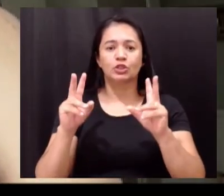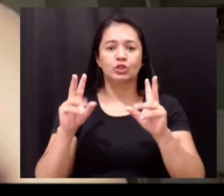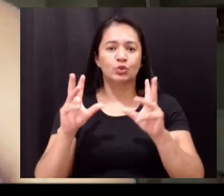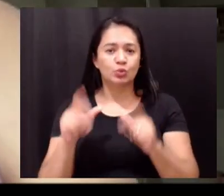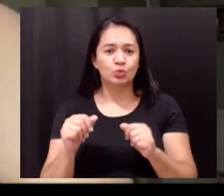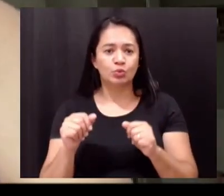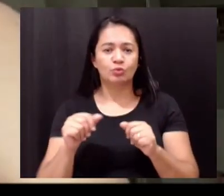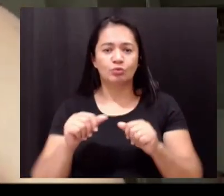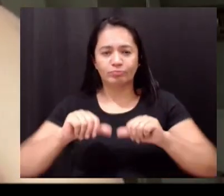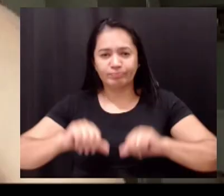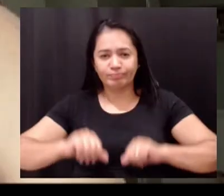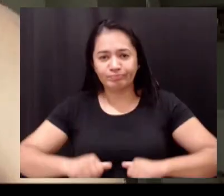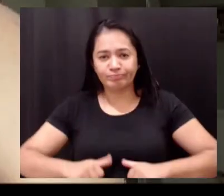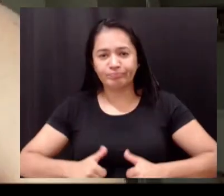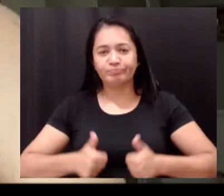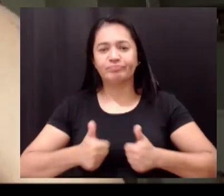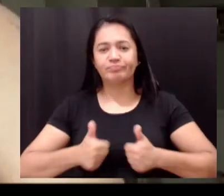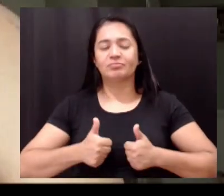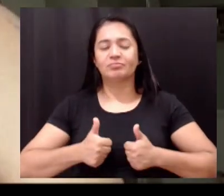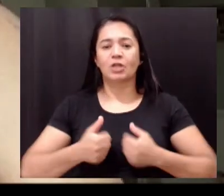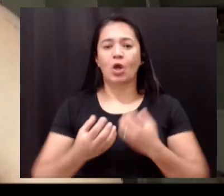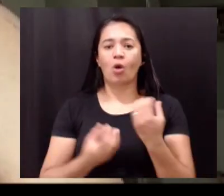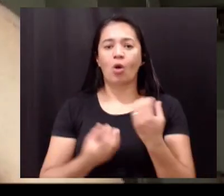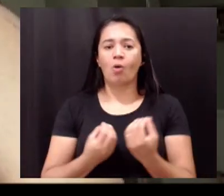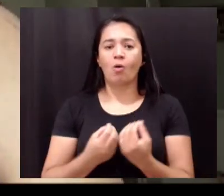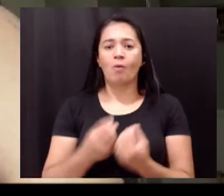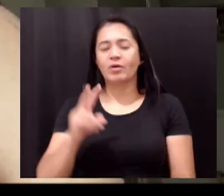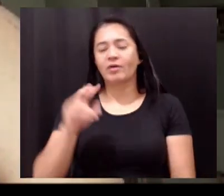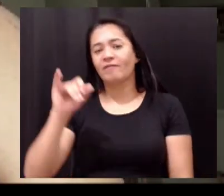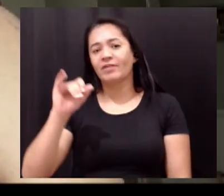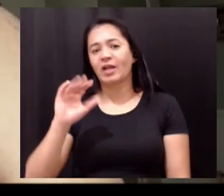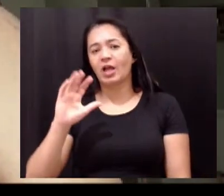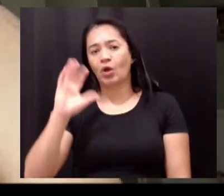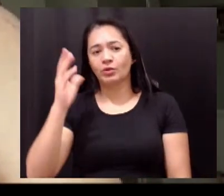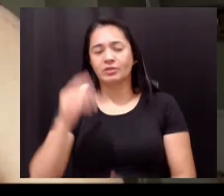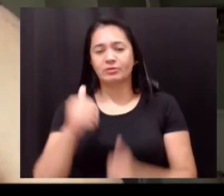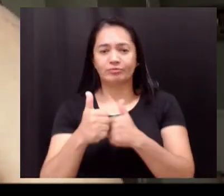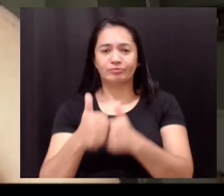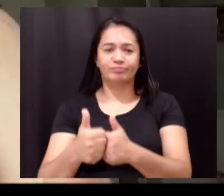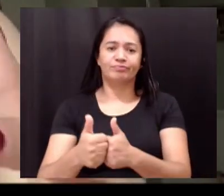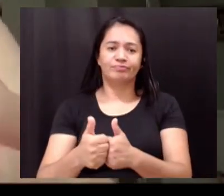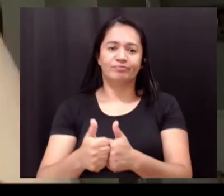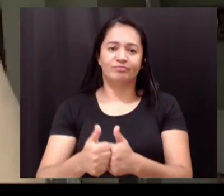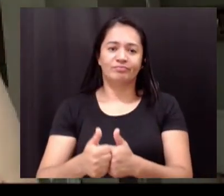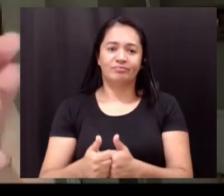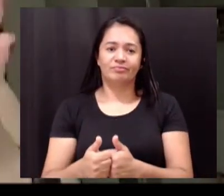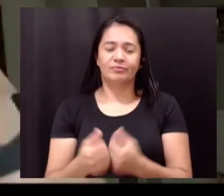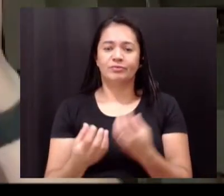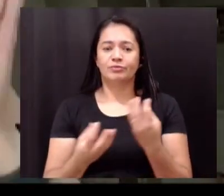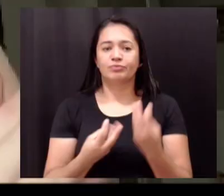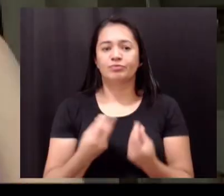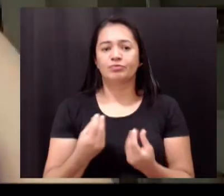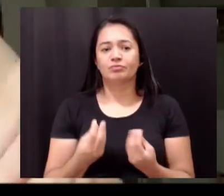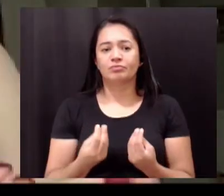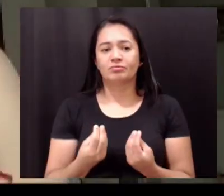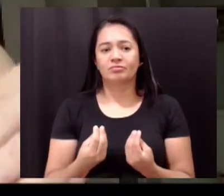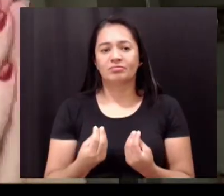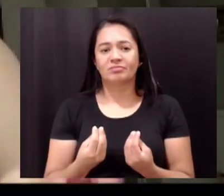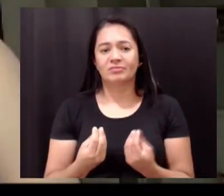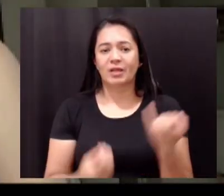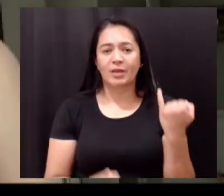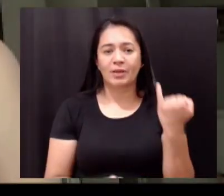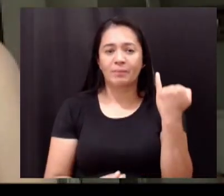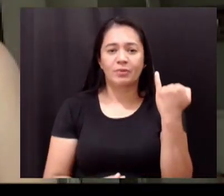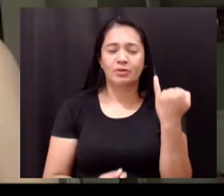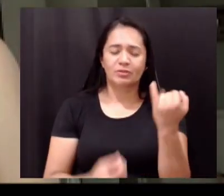autoestima e de como vai ser esse acompanhamento posterior, ele acaba sendo importante desde o início